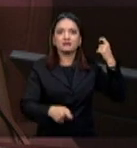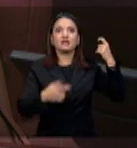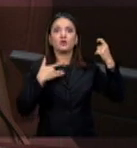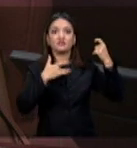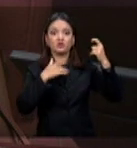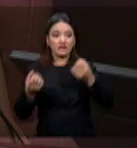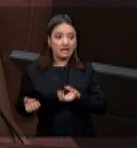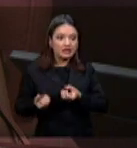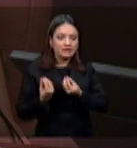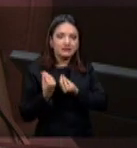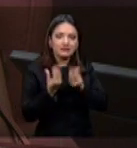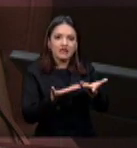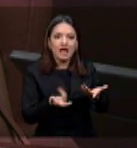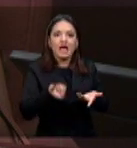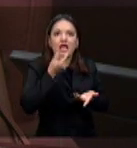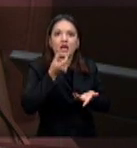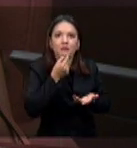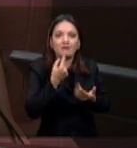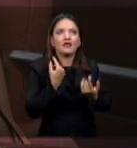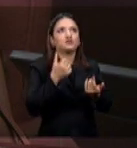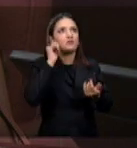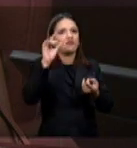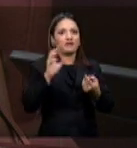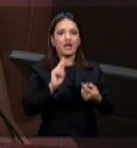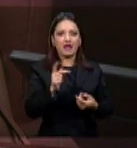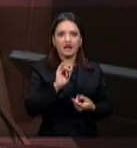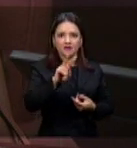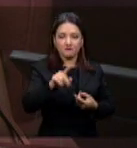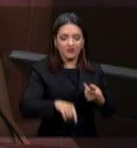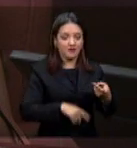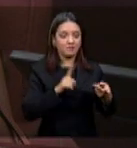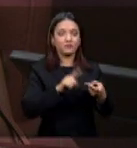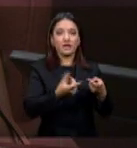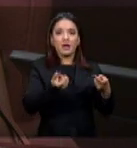sexualmente transmissíveis, contra HIV, pílula do dia seguinte